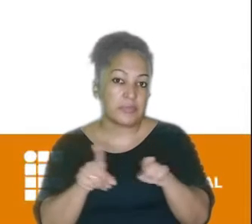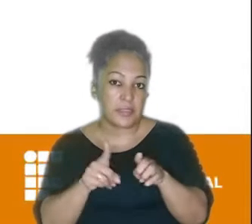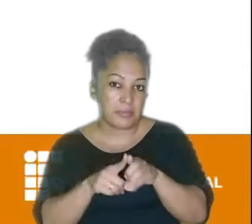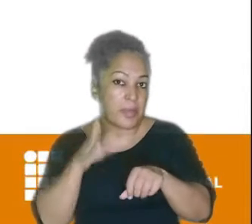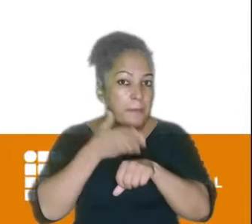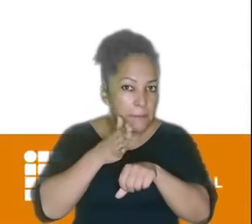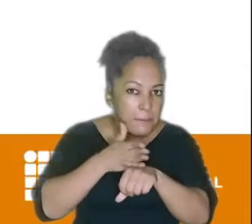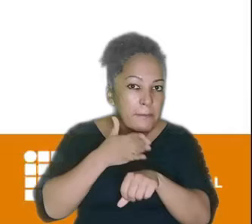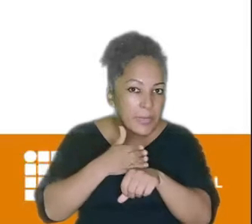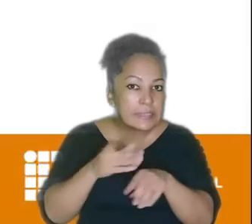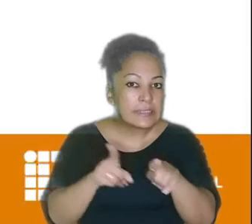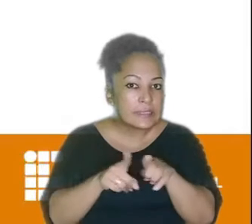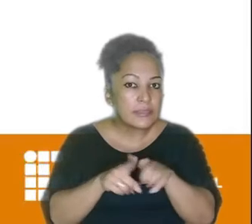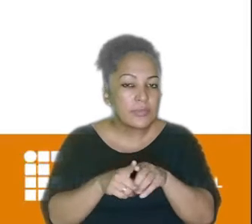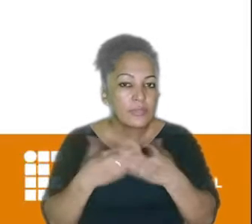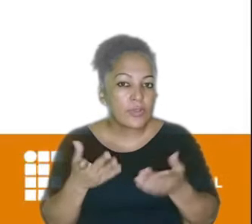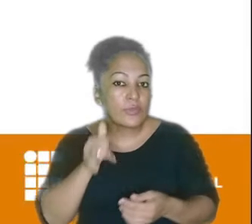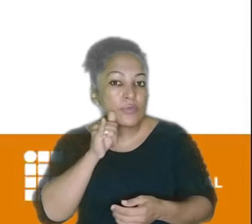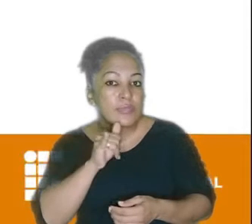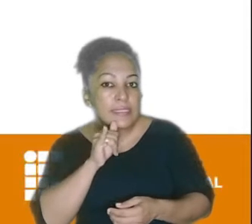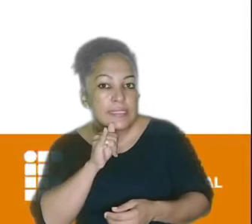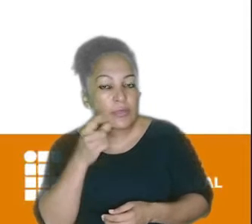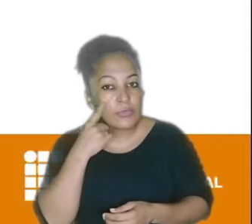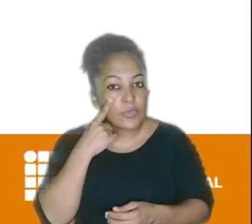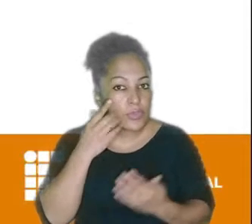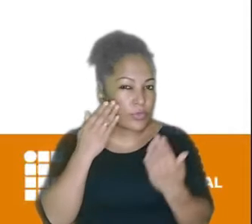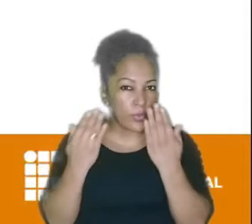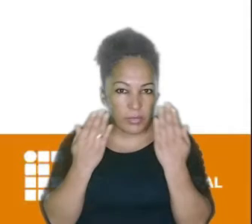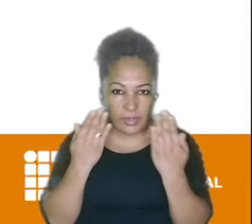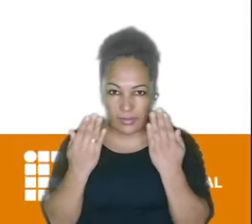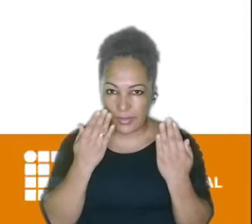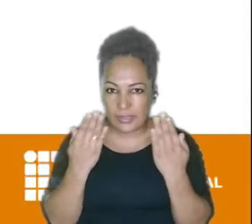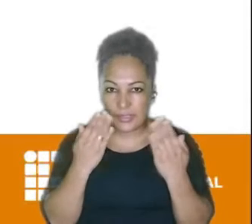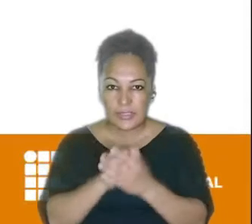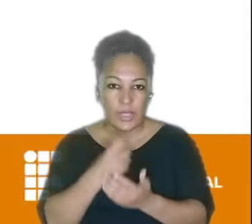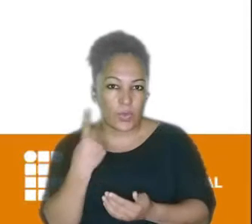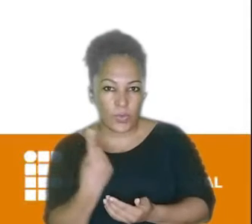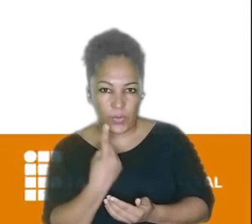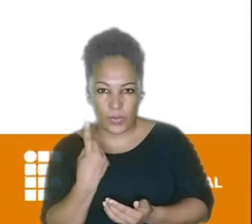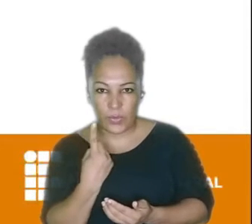fazer, a ideia aqui é fazer na prática. Então, vamos aqui a um caso específico. Vamos aqui analisar